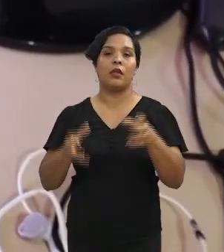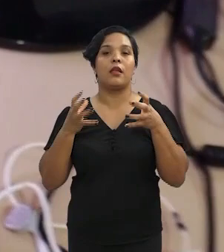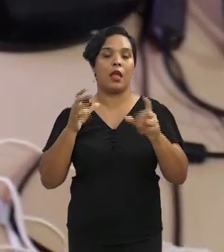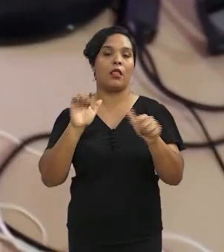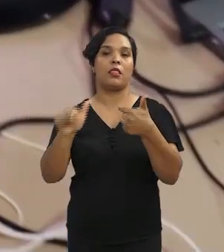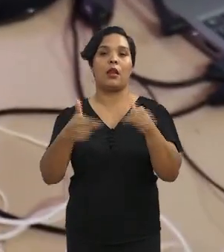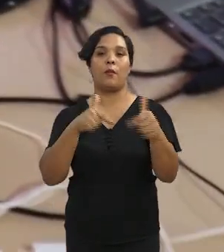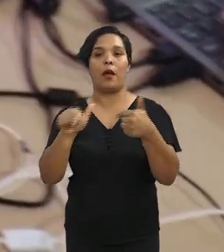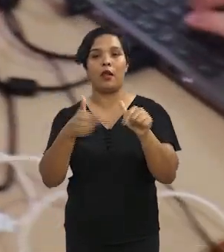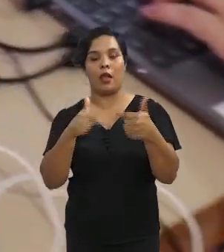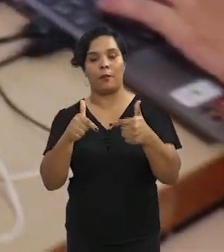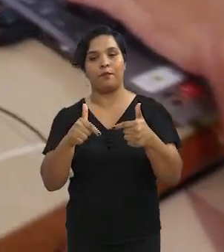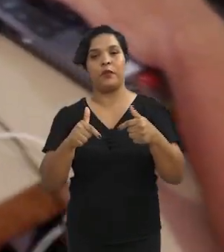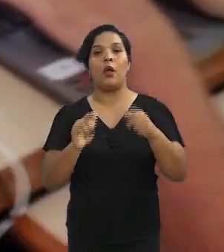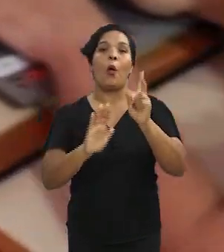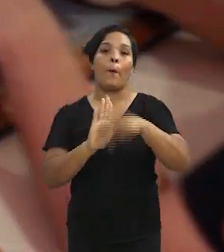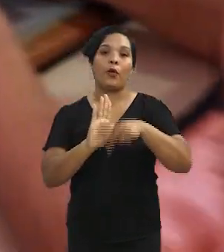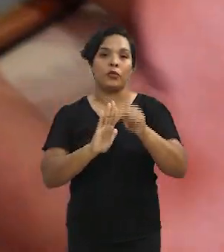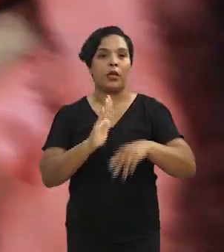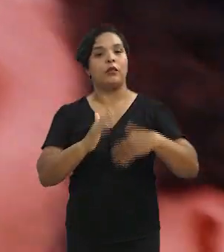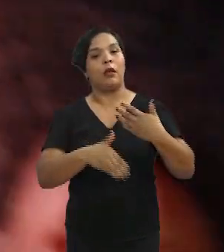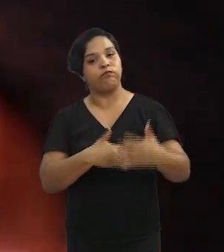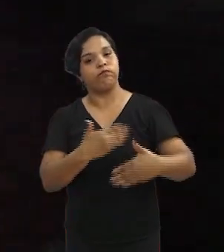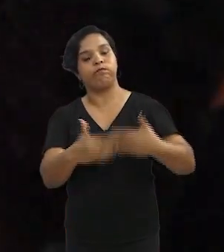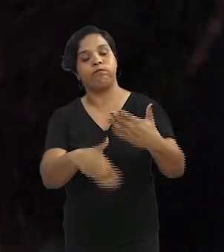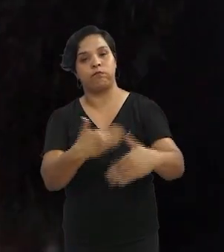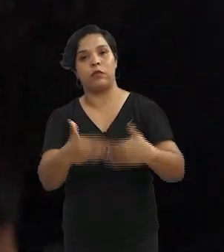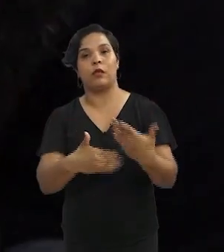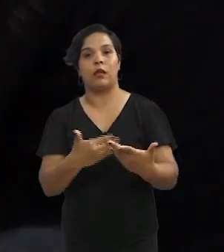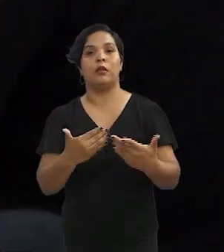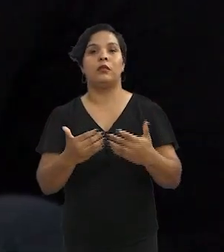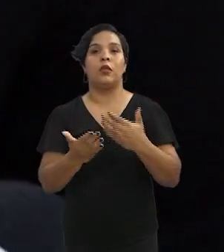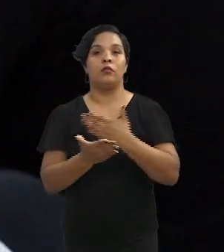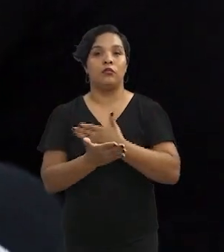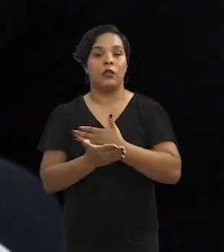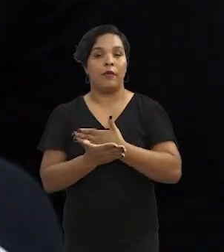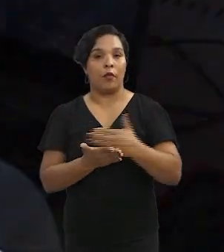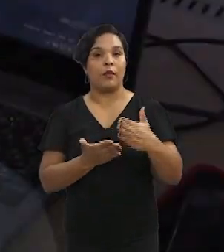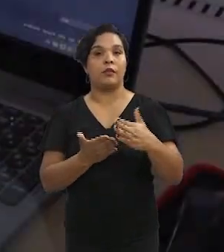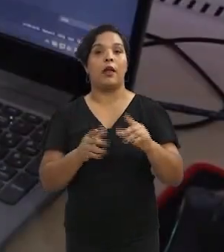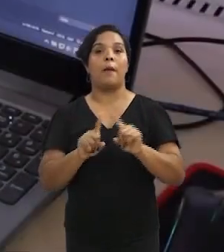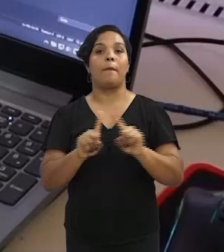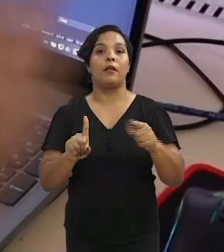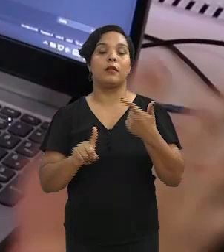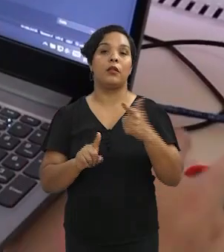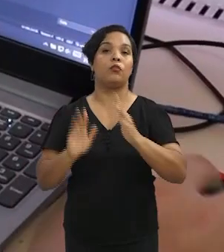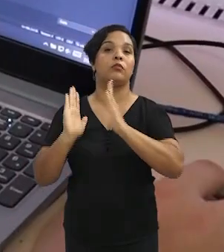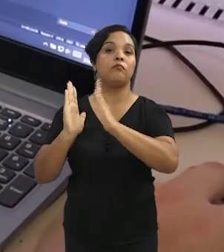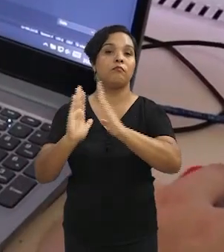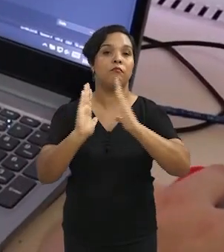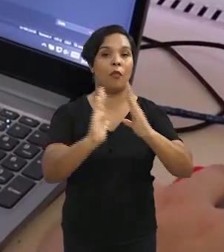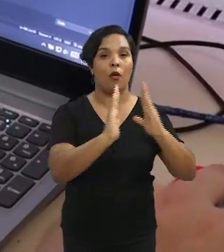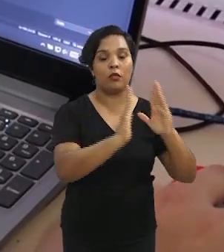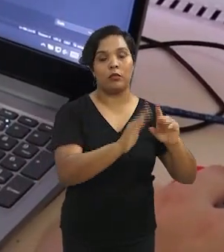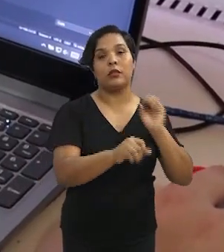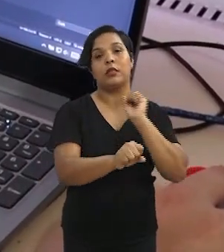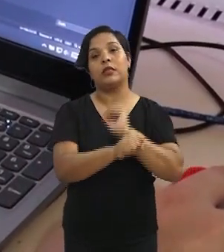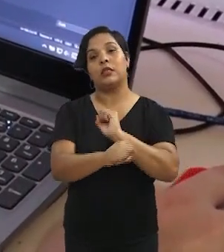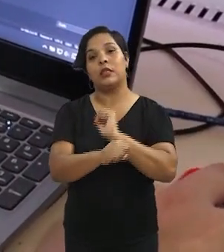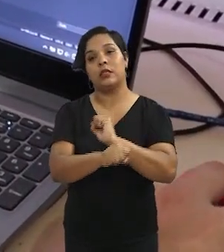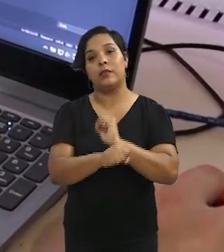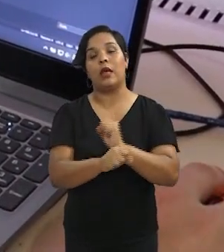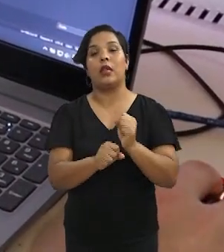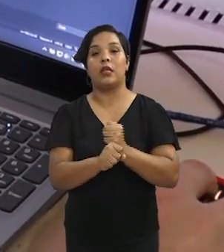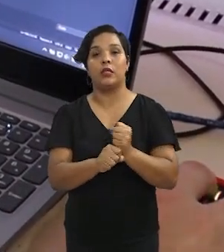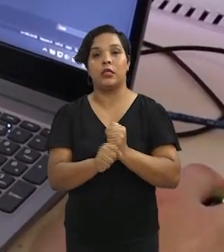que você quer trabalhar. Então esse é um projeto que está em andamento, né? Então ele já vai para o ar, mas terão outros módulos que a